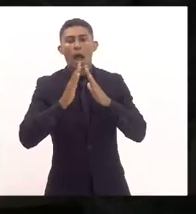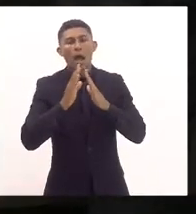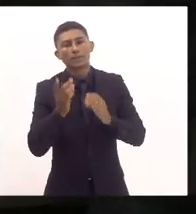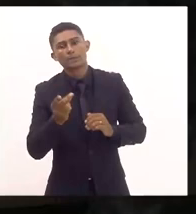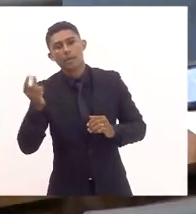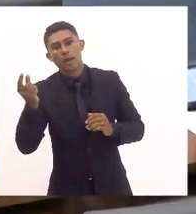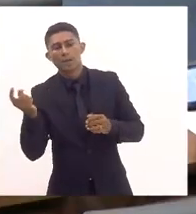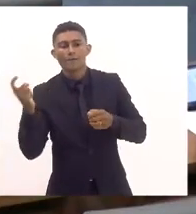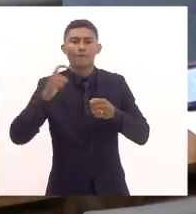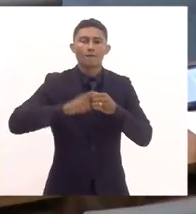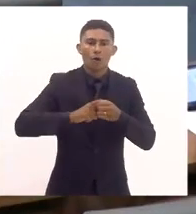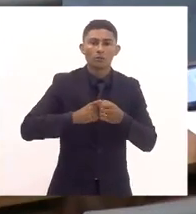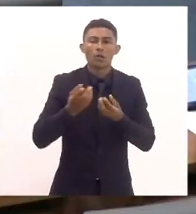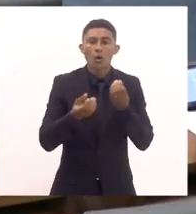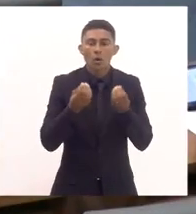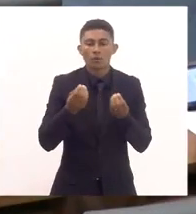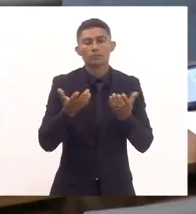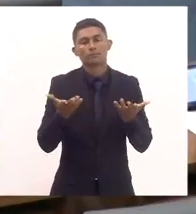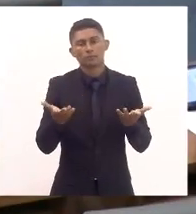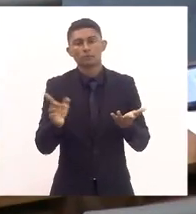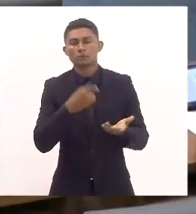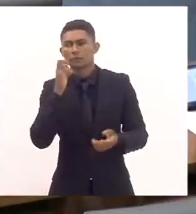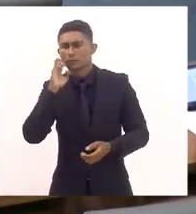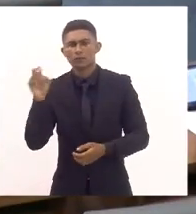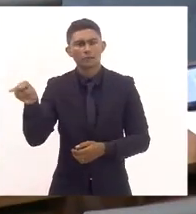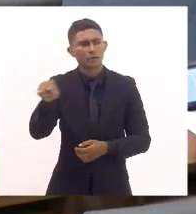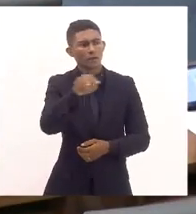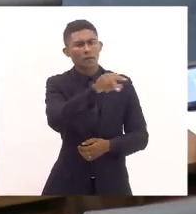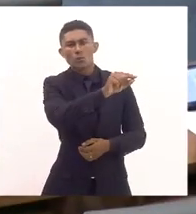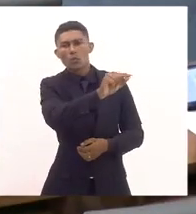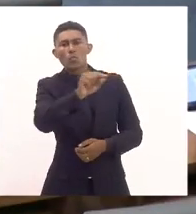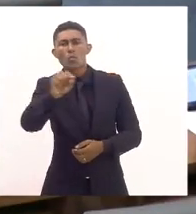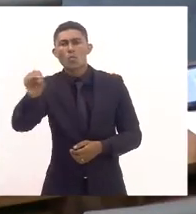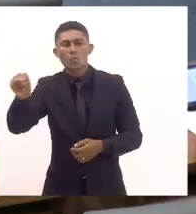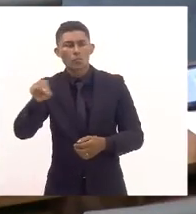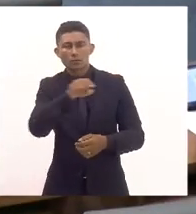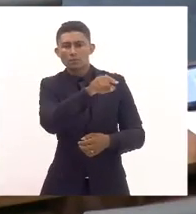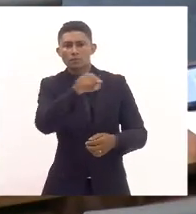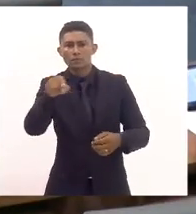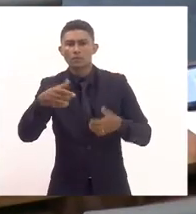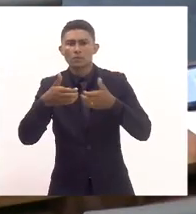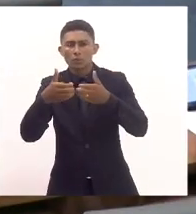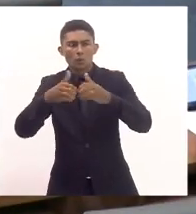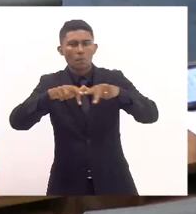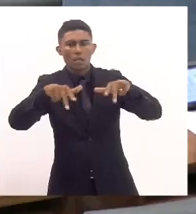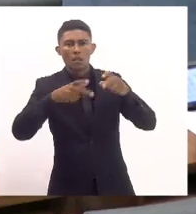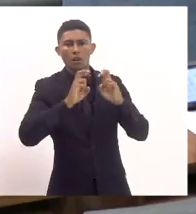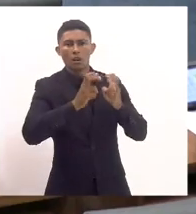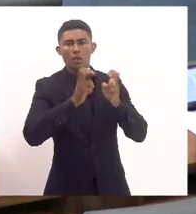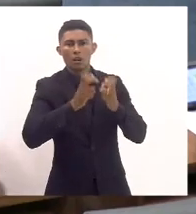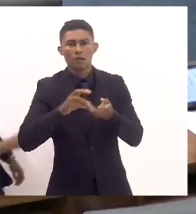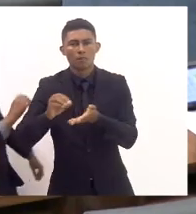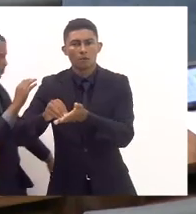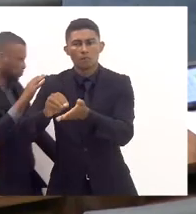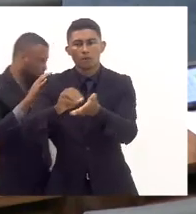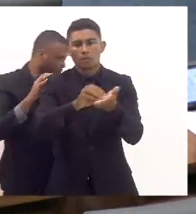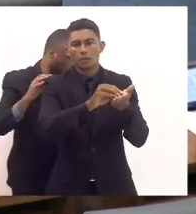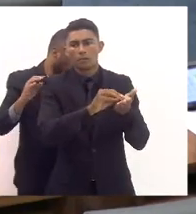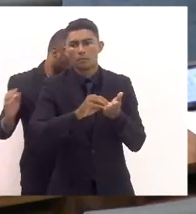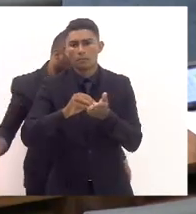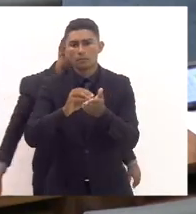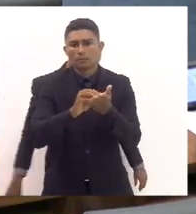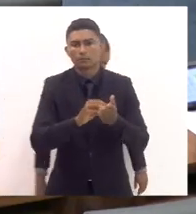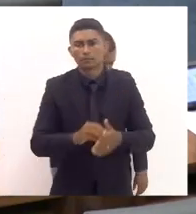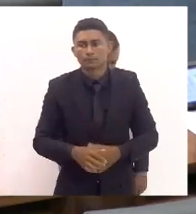e o que nós temos visto é Sumiço de transportes dificuldade de quem mora na Baixada e na